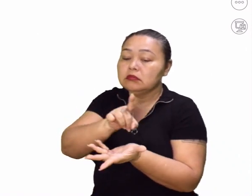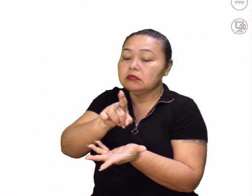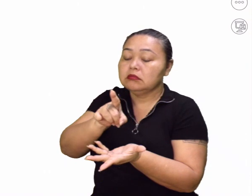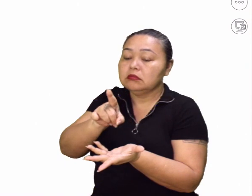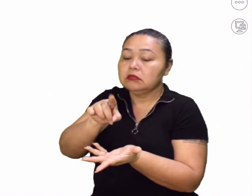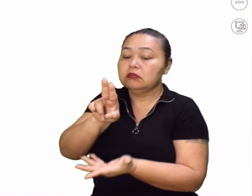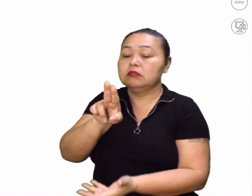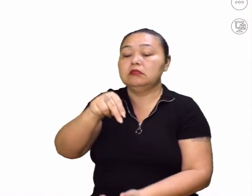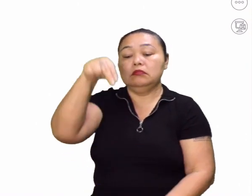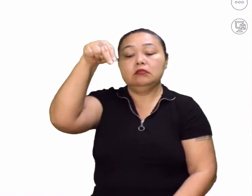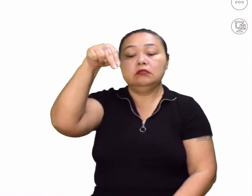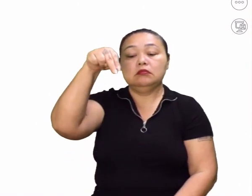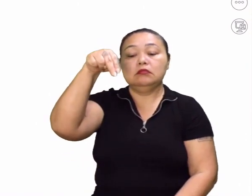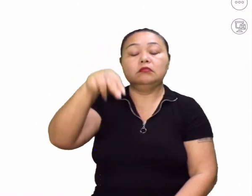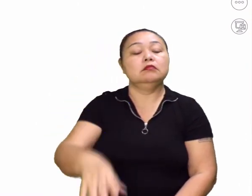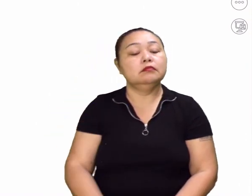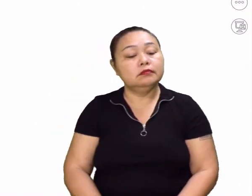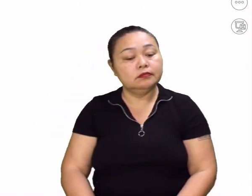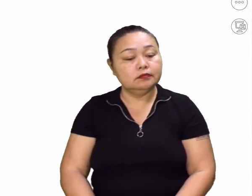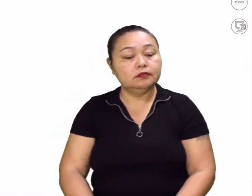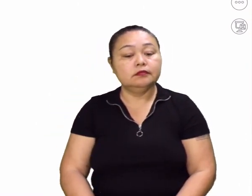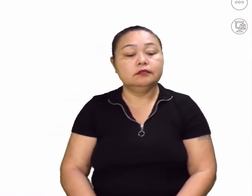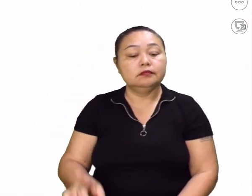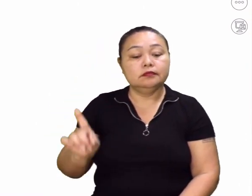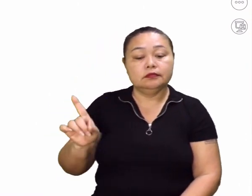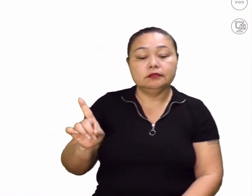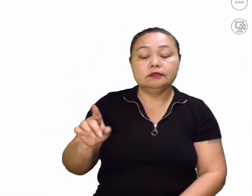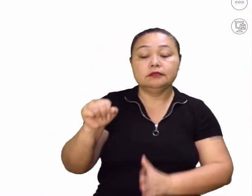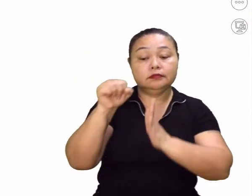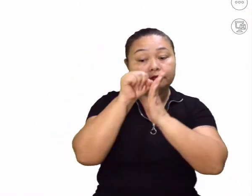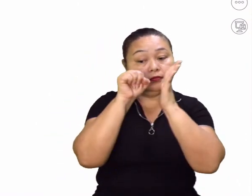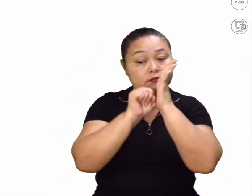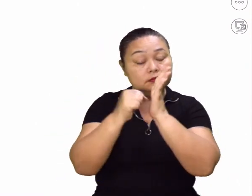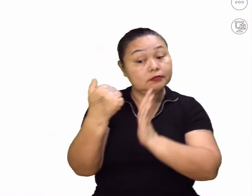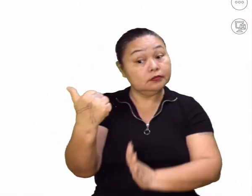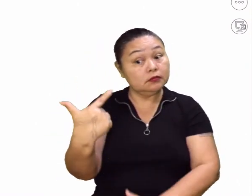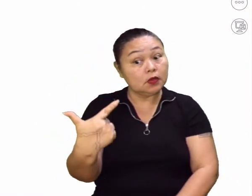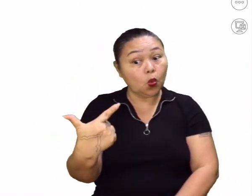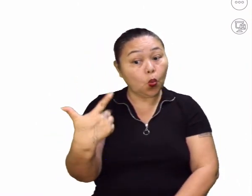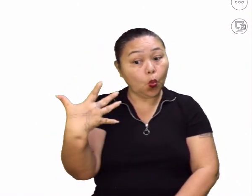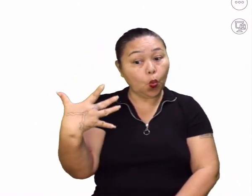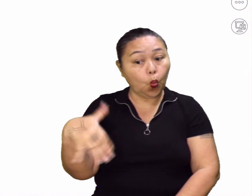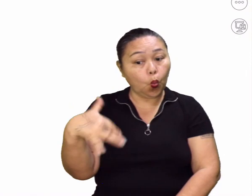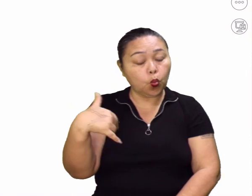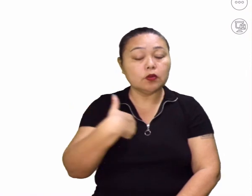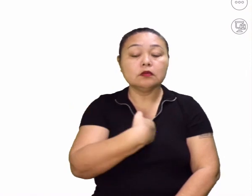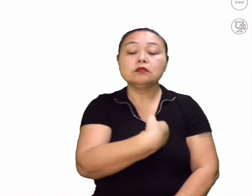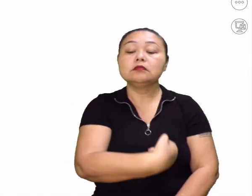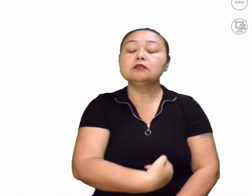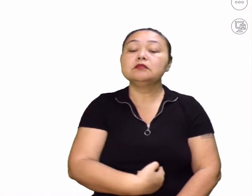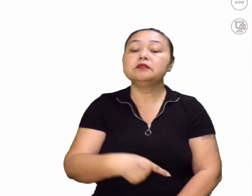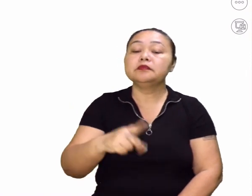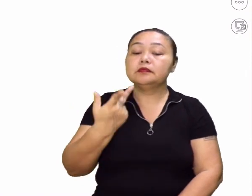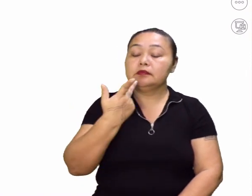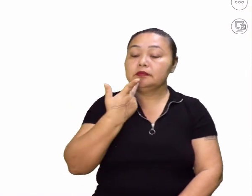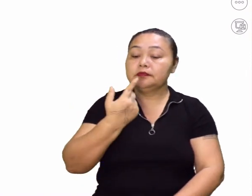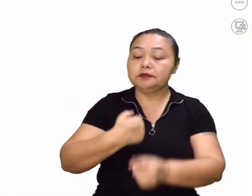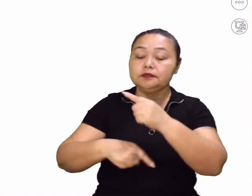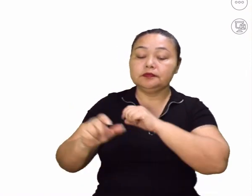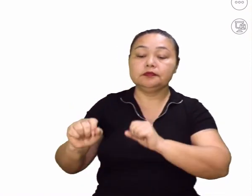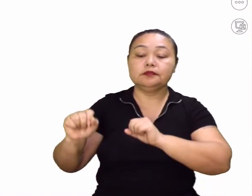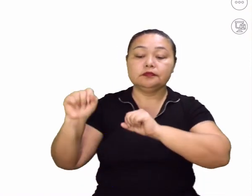o norte magnético. Olha aí, século XII, né, pelos chineses. Professor Jorge, eu posso voltar